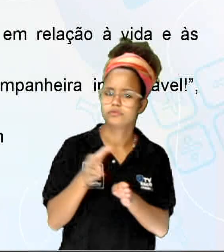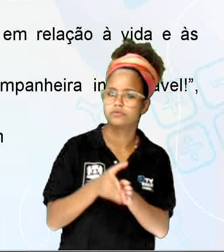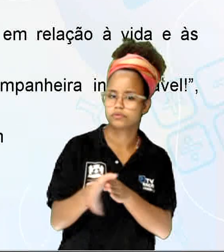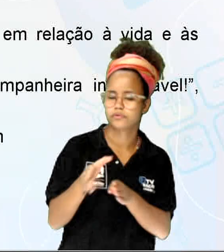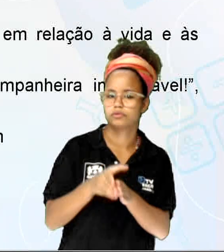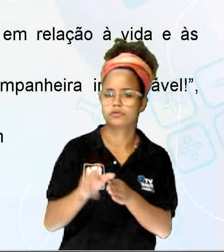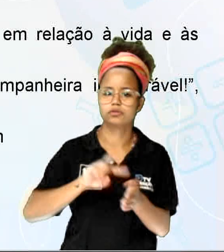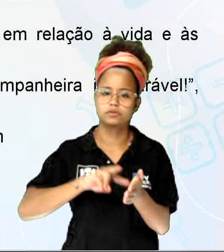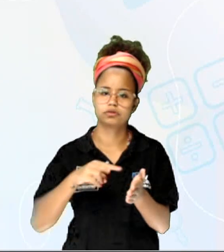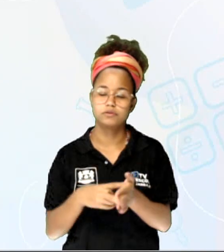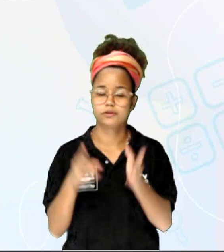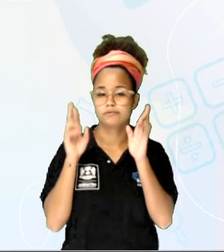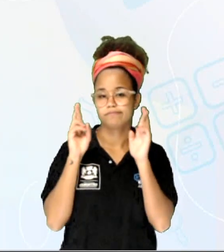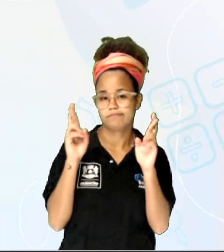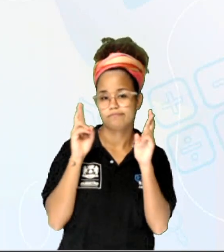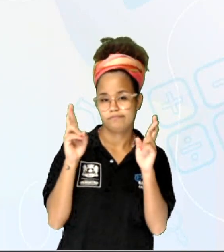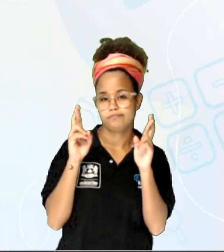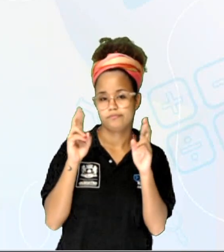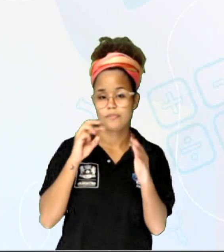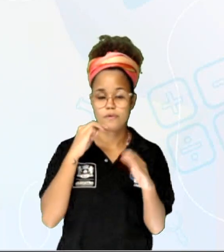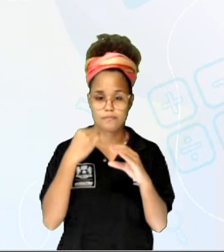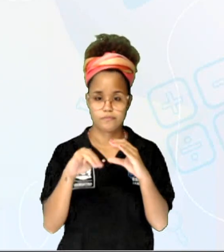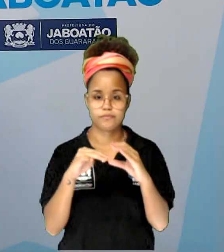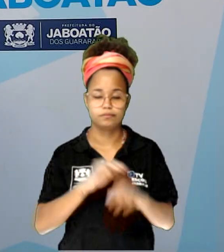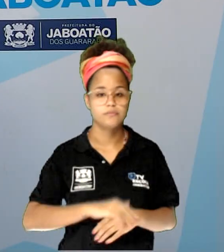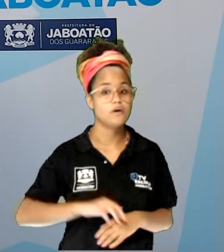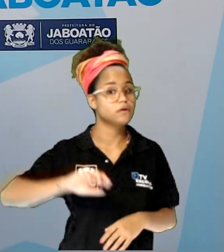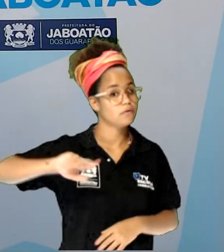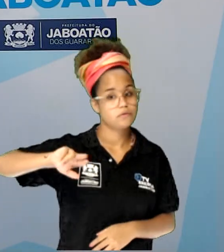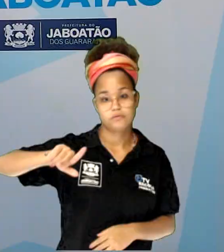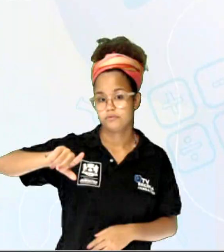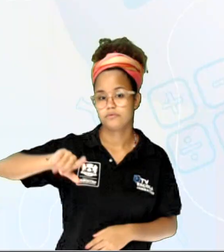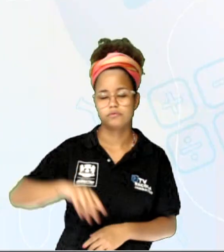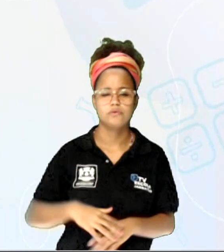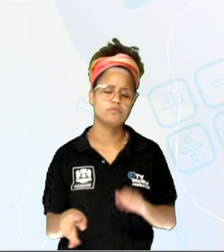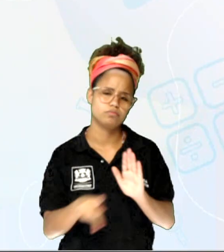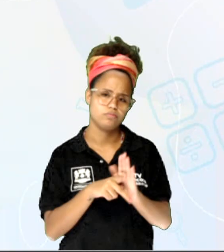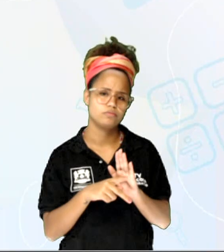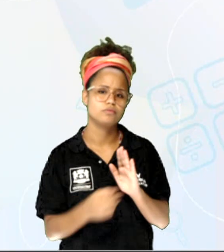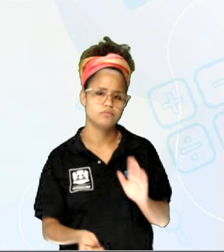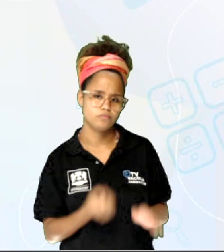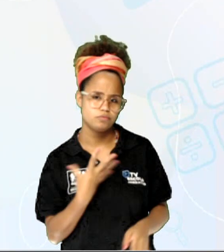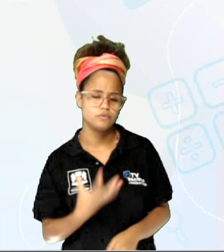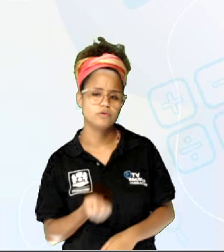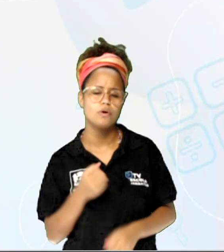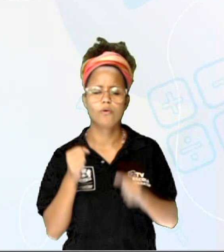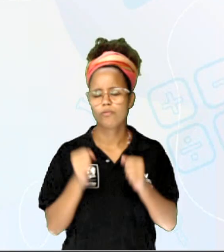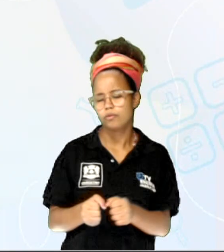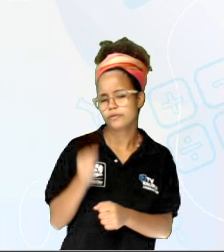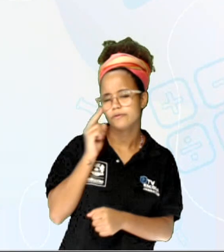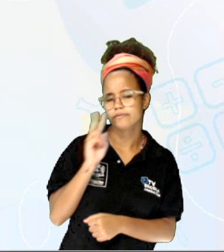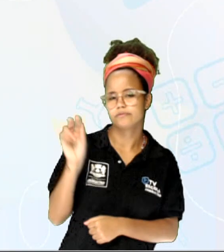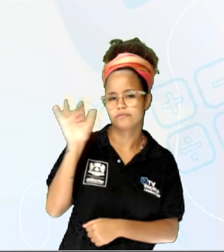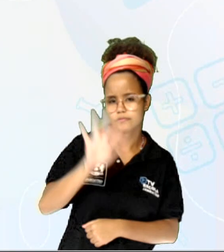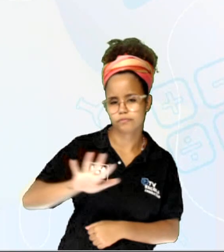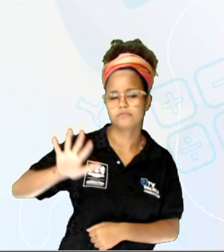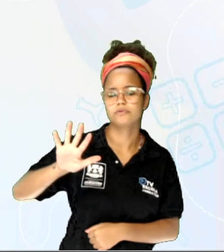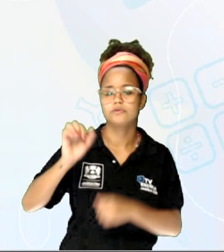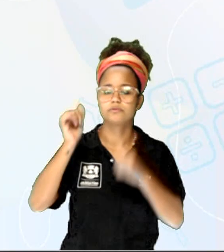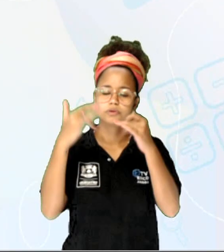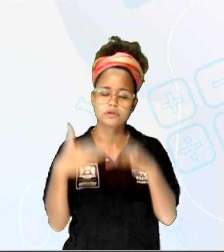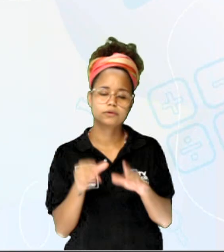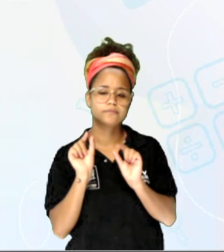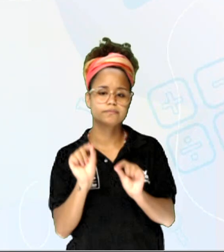passar uma mensagem de esperança. Não é, pessoal. O próprio poema, né, você pode ver na sua tela, o próprio poema diz